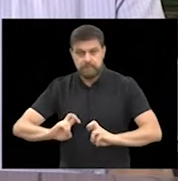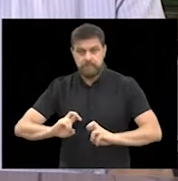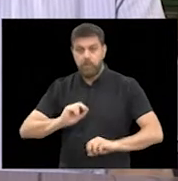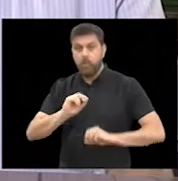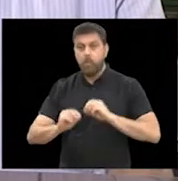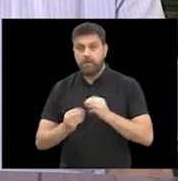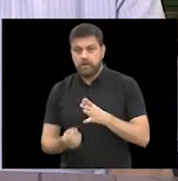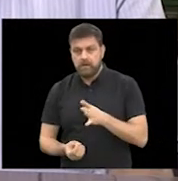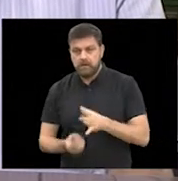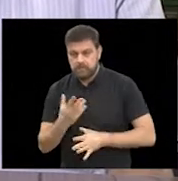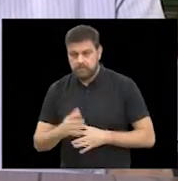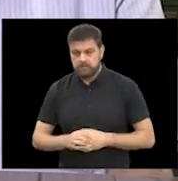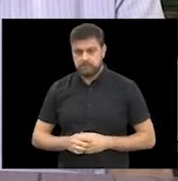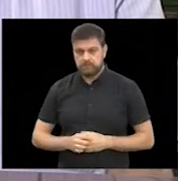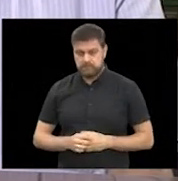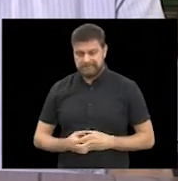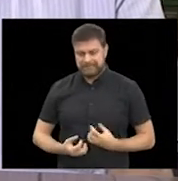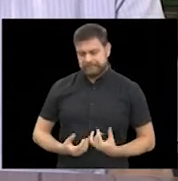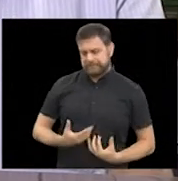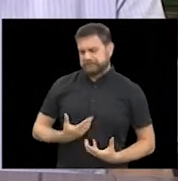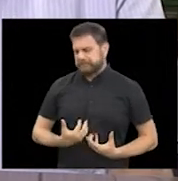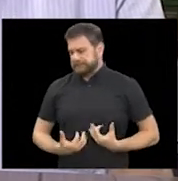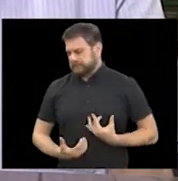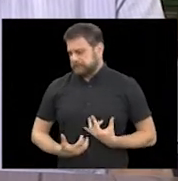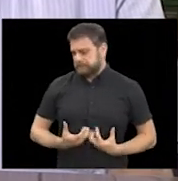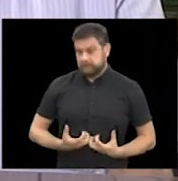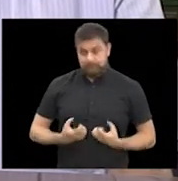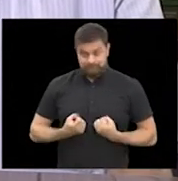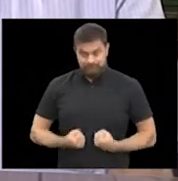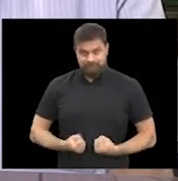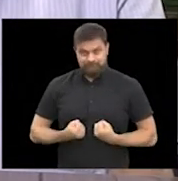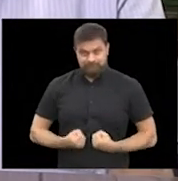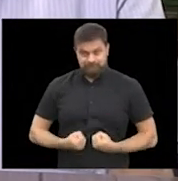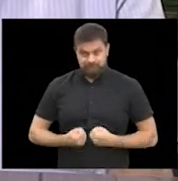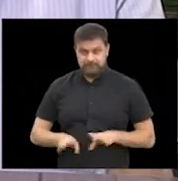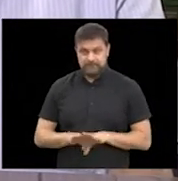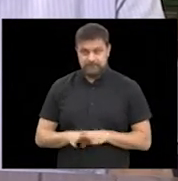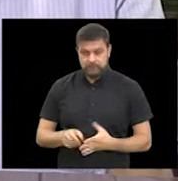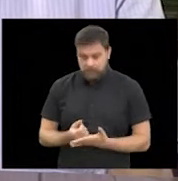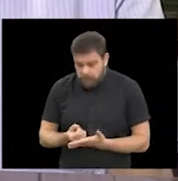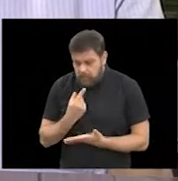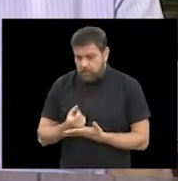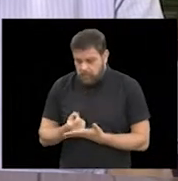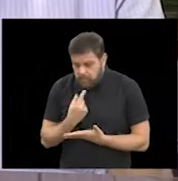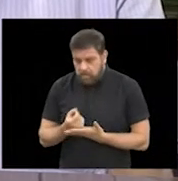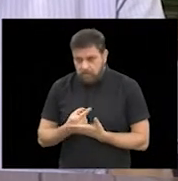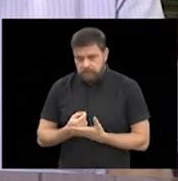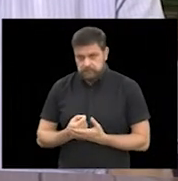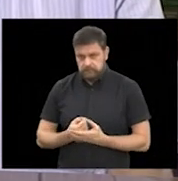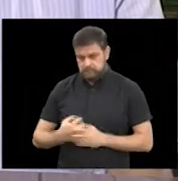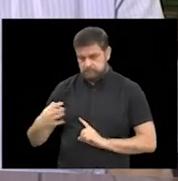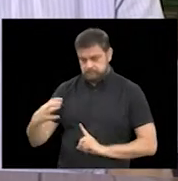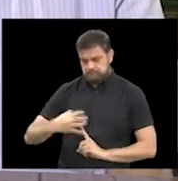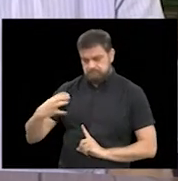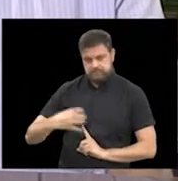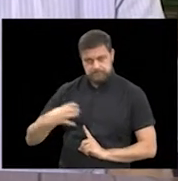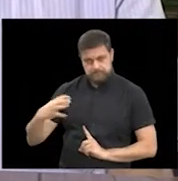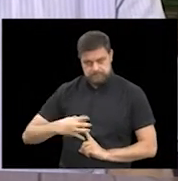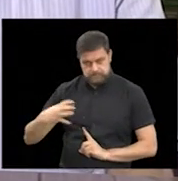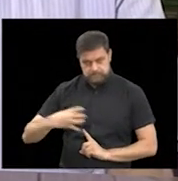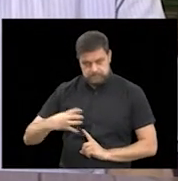né, do aumento da acidez, da tensão, dos medicamentos que agridem aquela área.